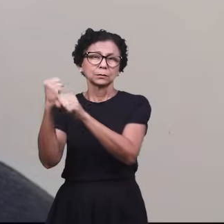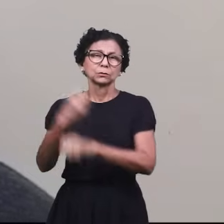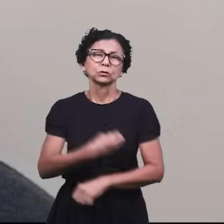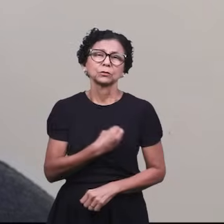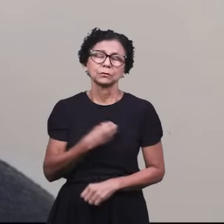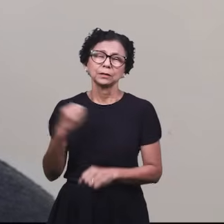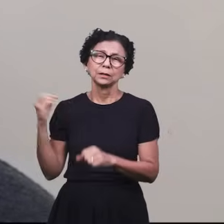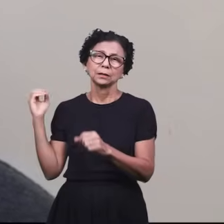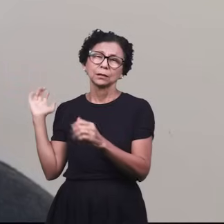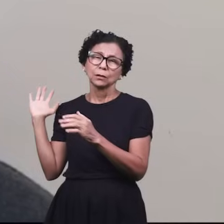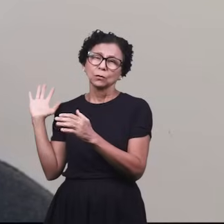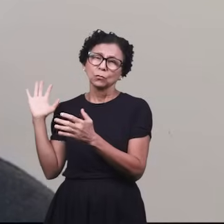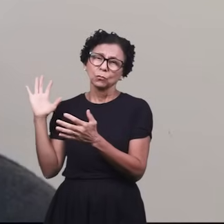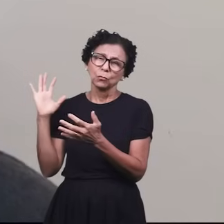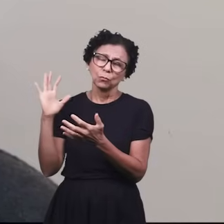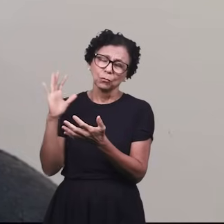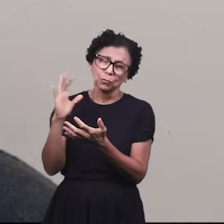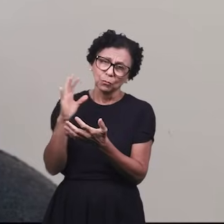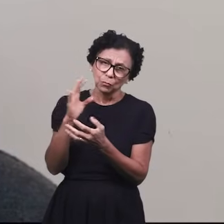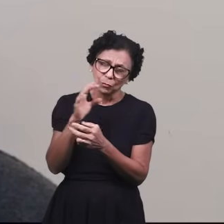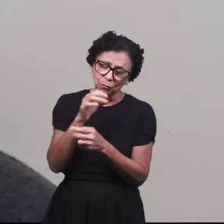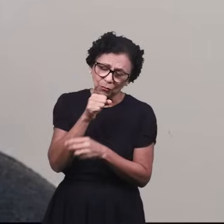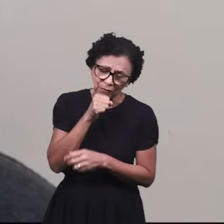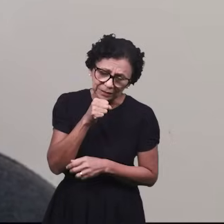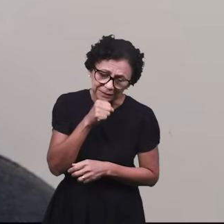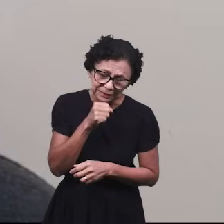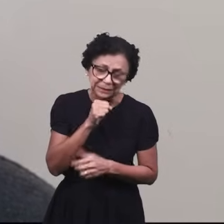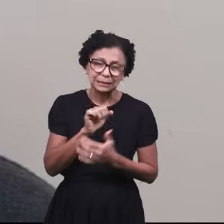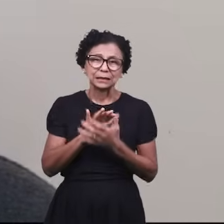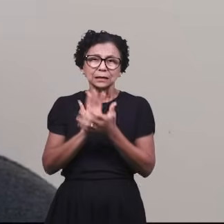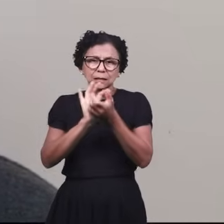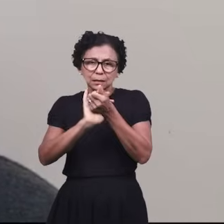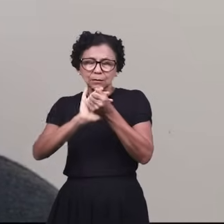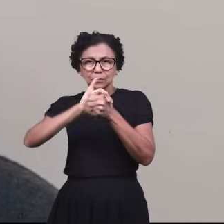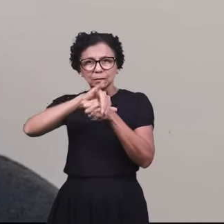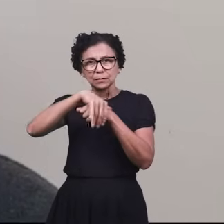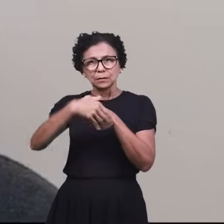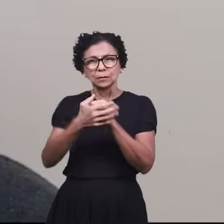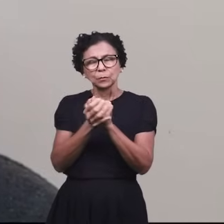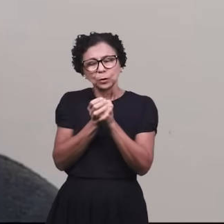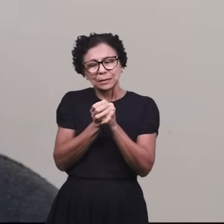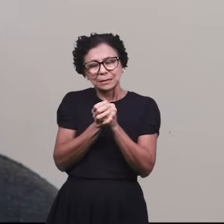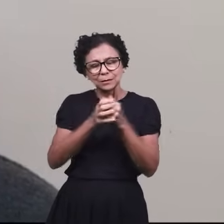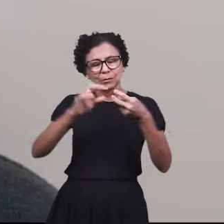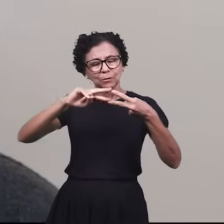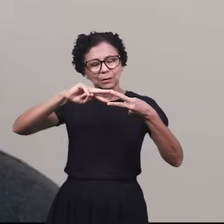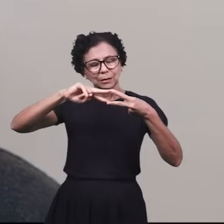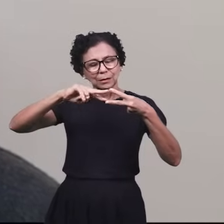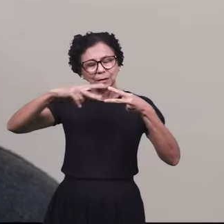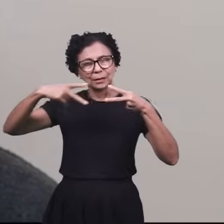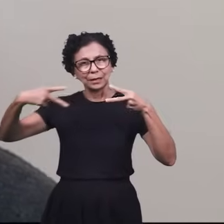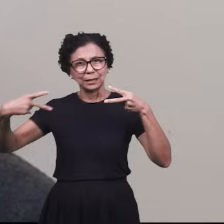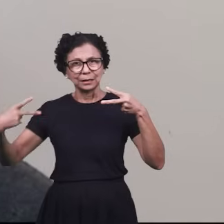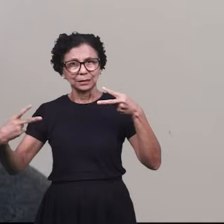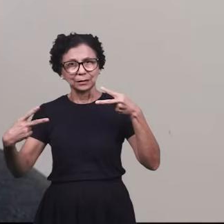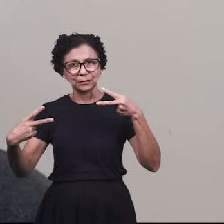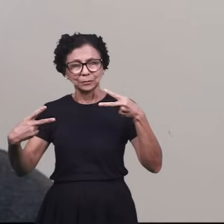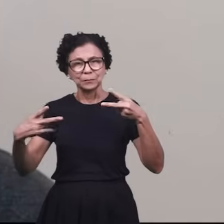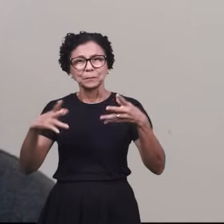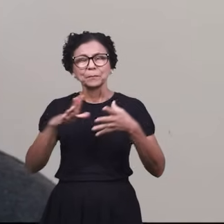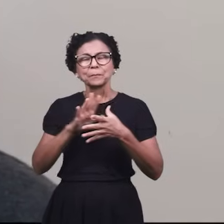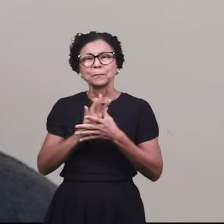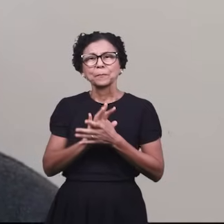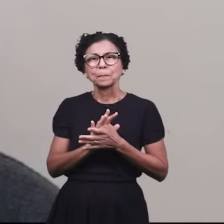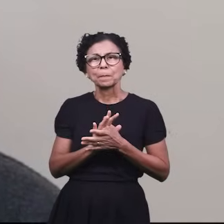e enquanto nós vamos envelhecendo, essas capas nas extremidades do DNA, que são chamadas